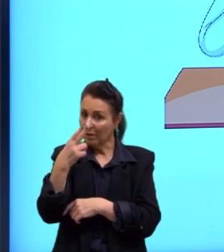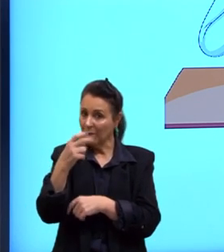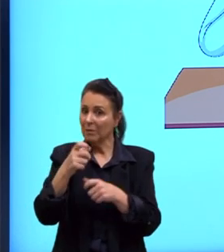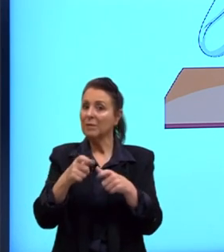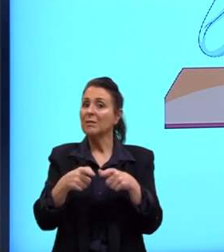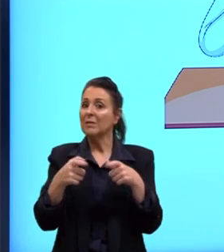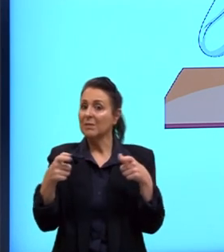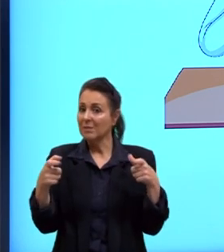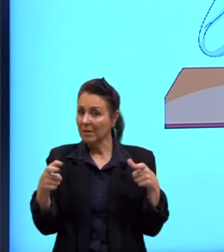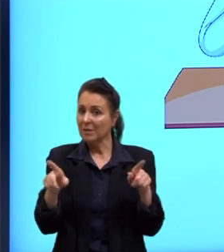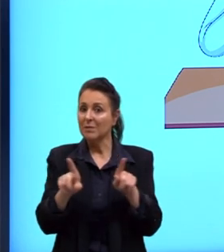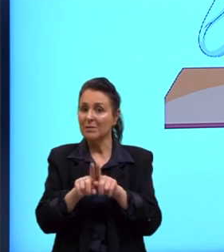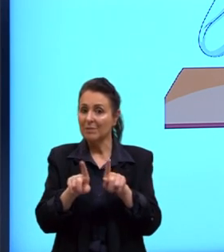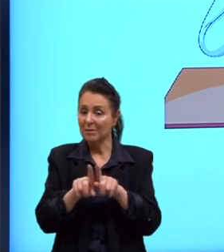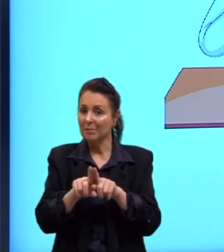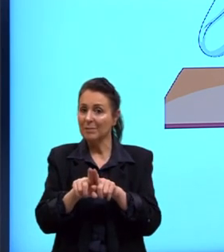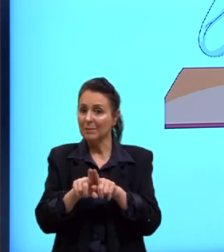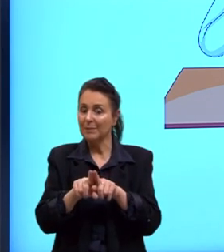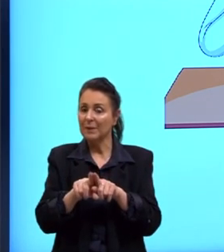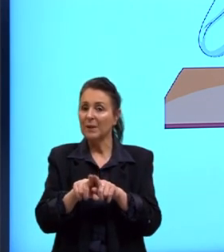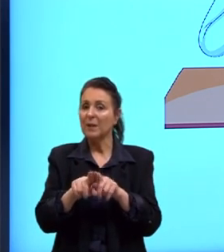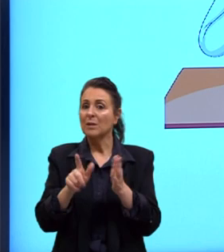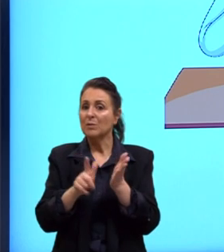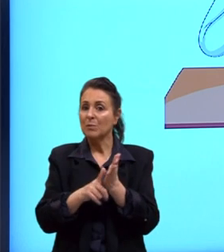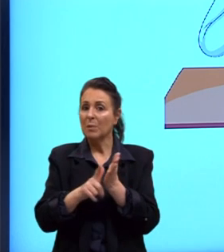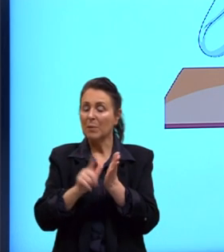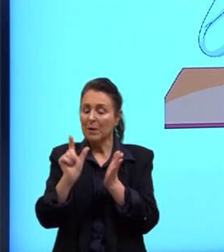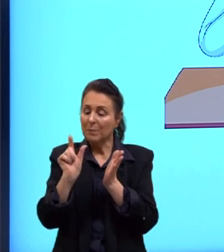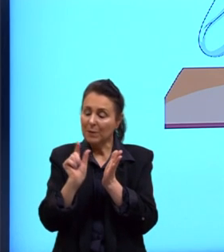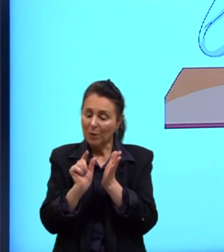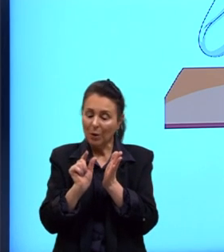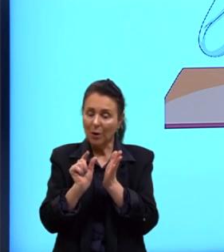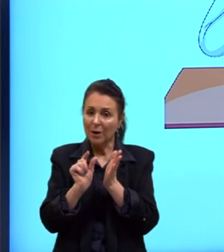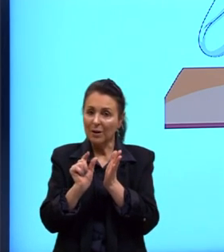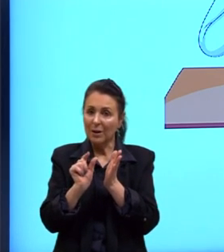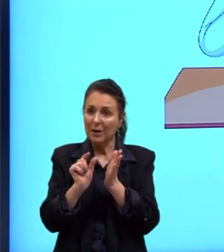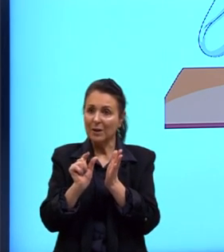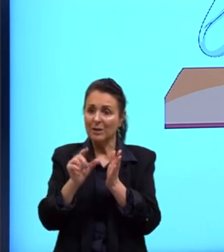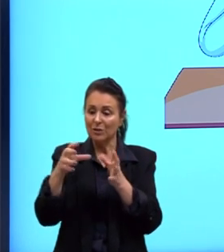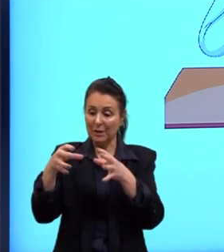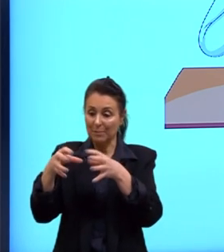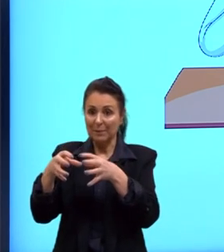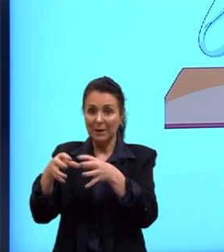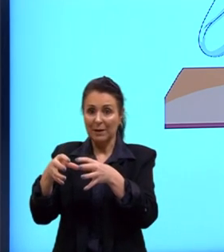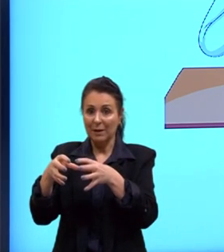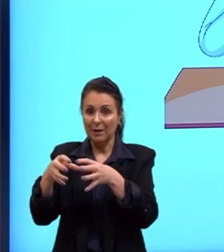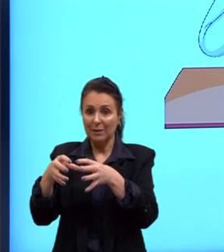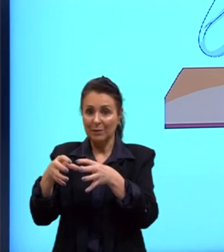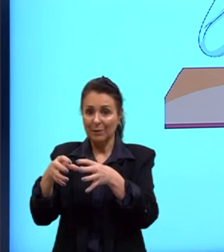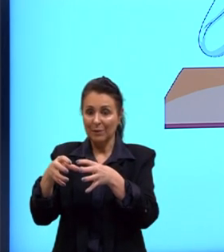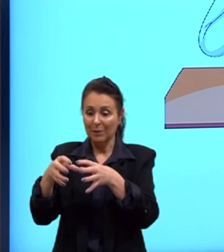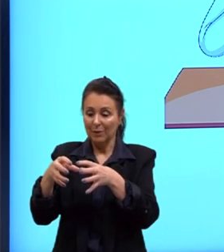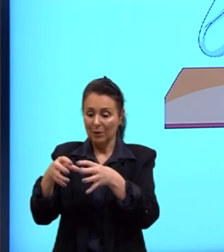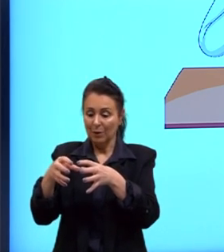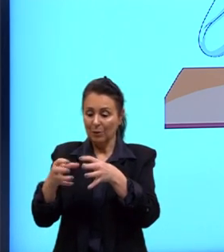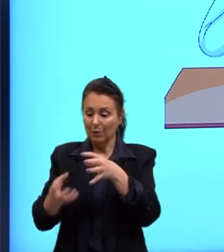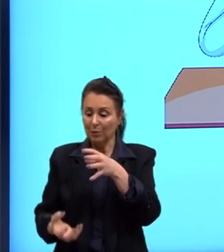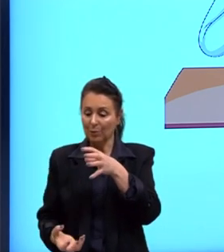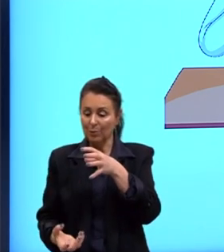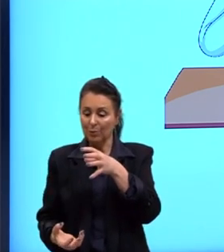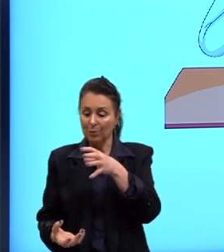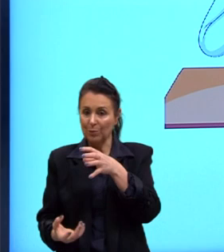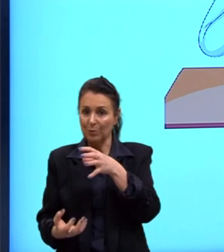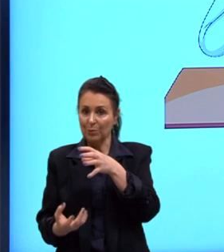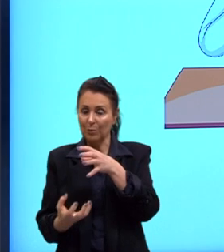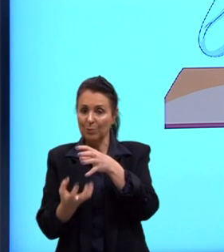tá só que como Claro o papel ele é menorzinho né e a gente tá segurando o balão que que o papel que vai grudar no